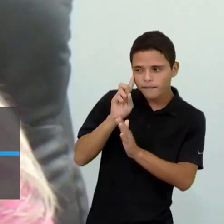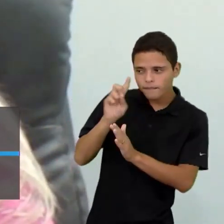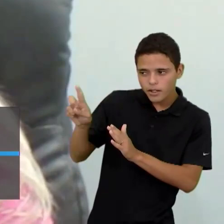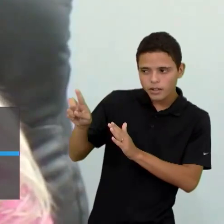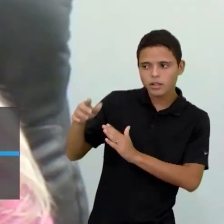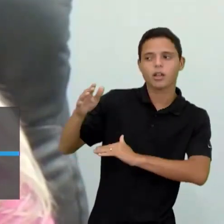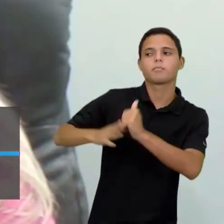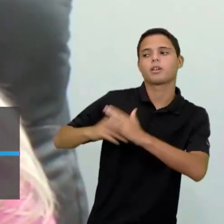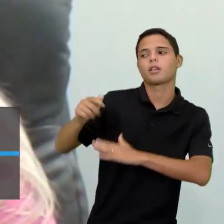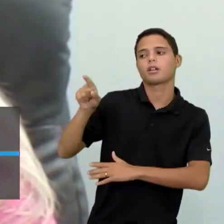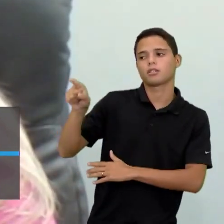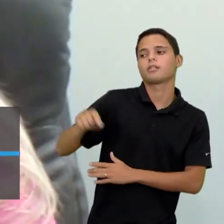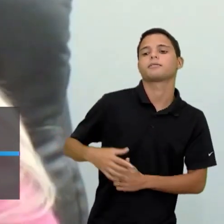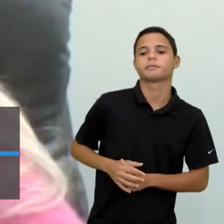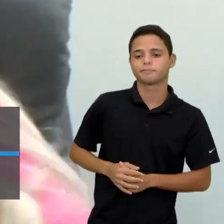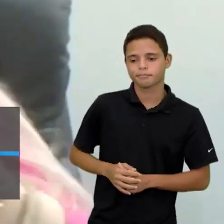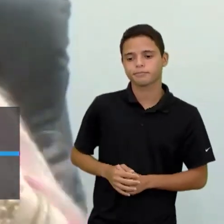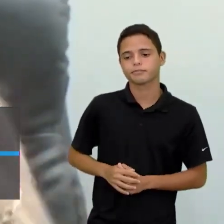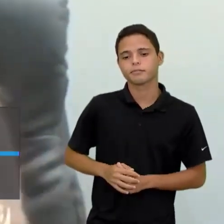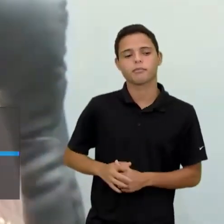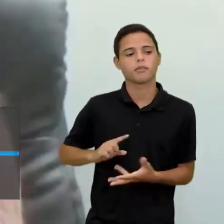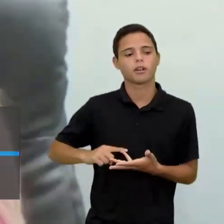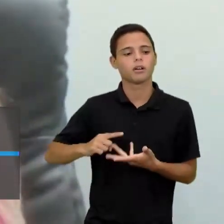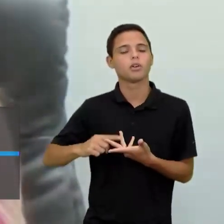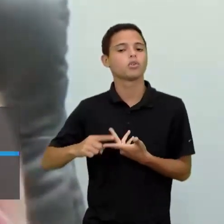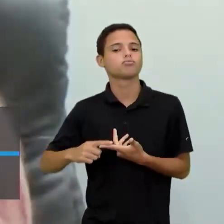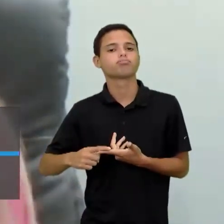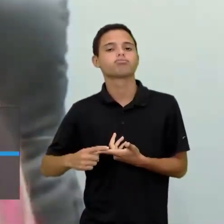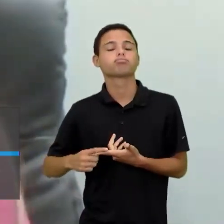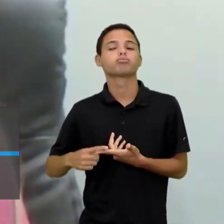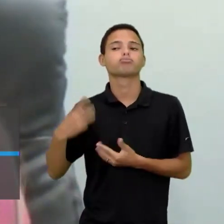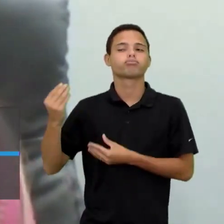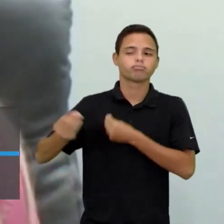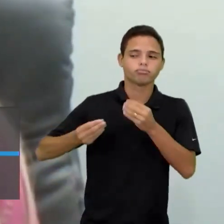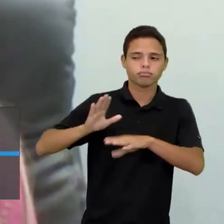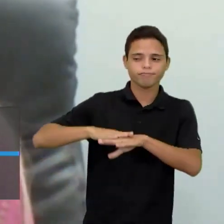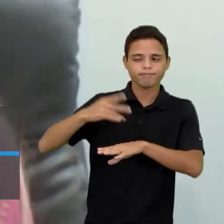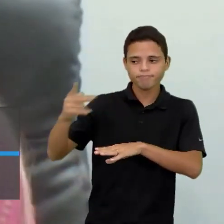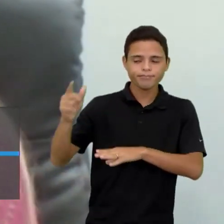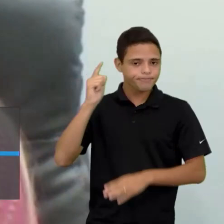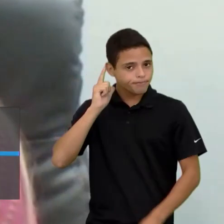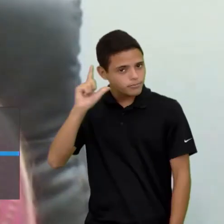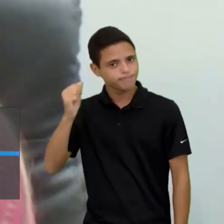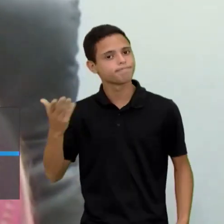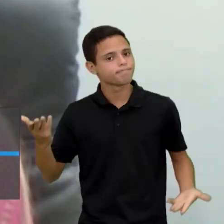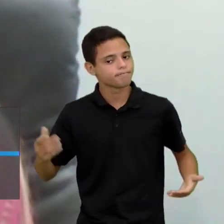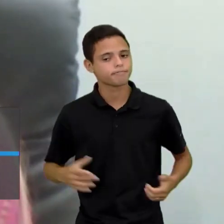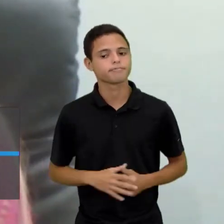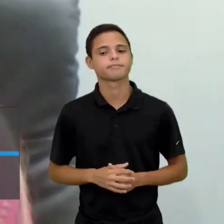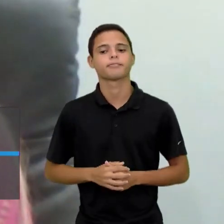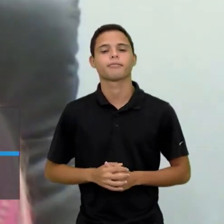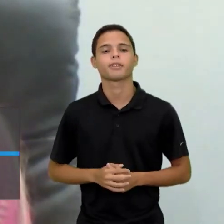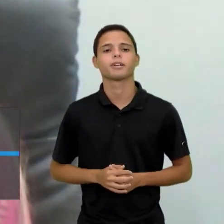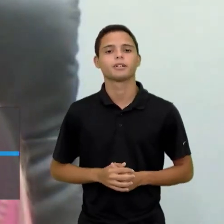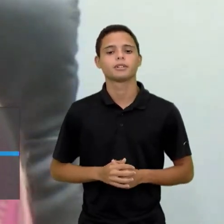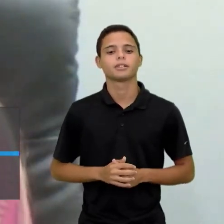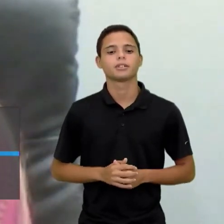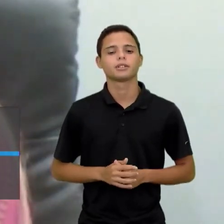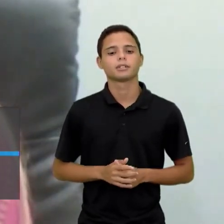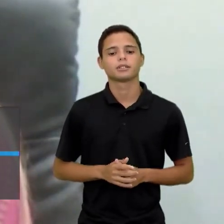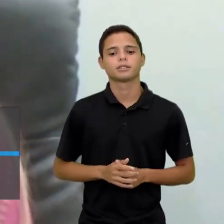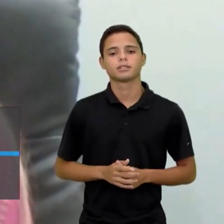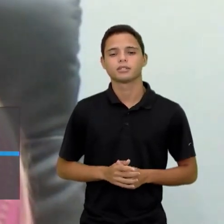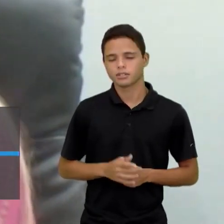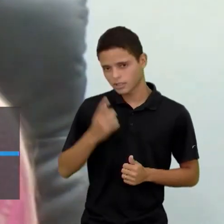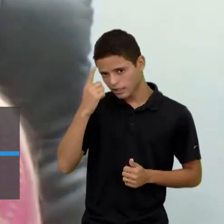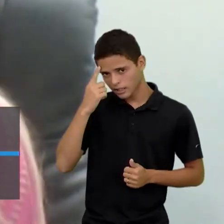ele, perceber onde ele consegue ter mais autonomia. Esse aluno que eu cito aqui,